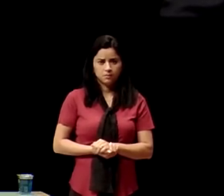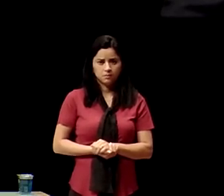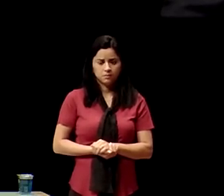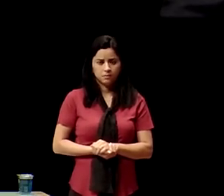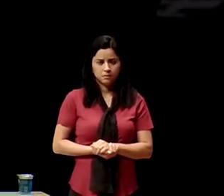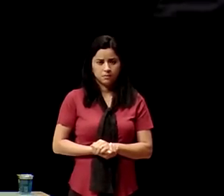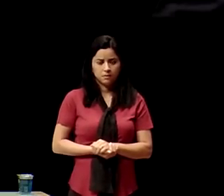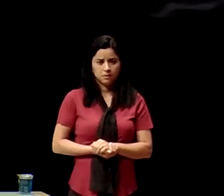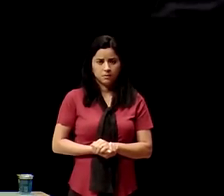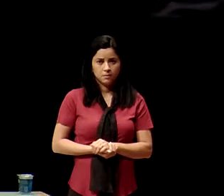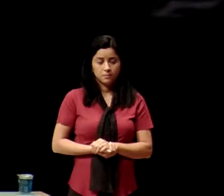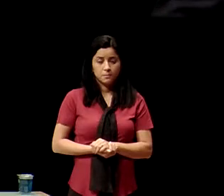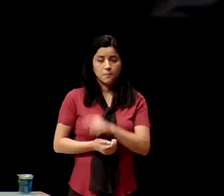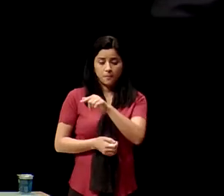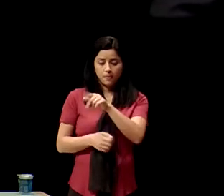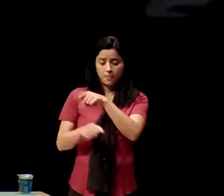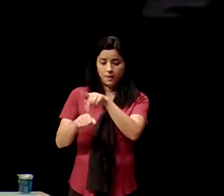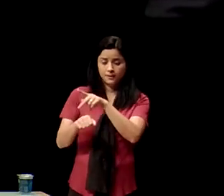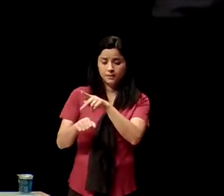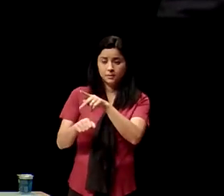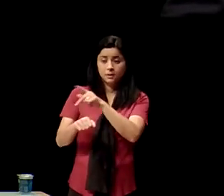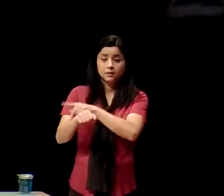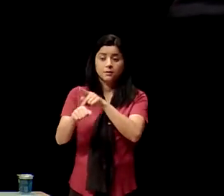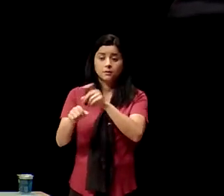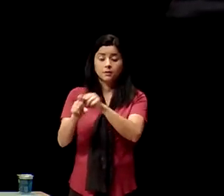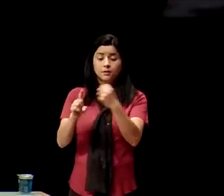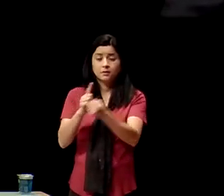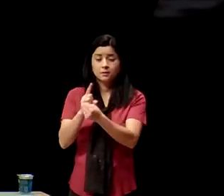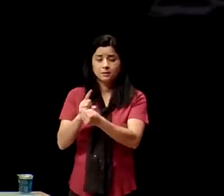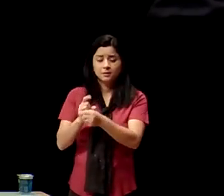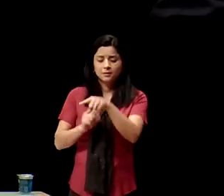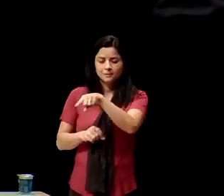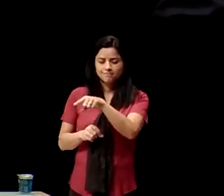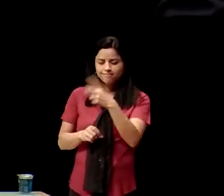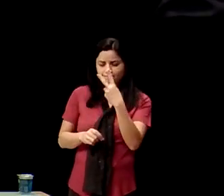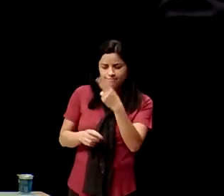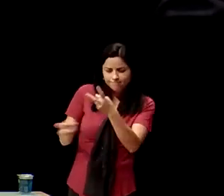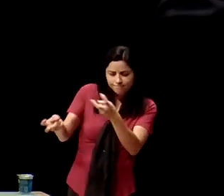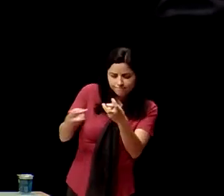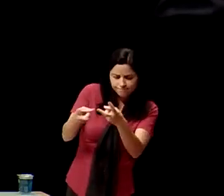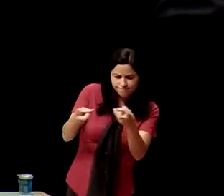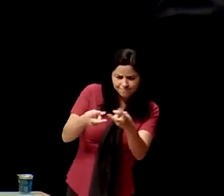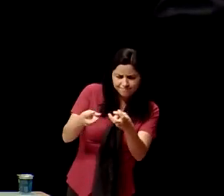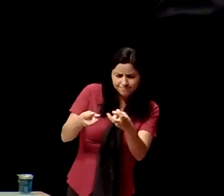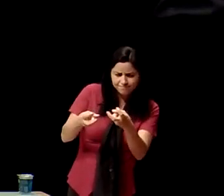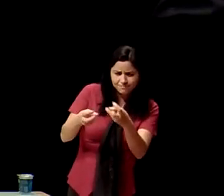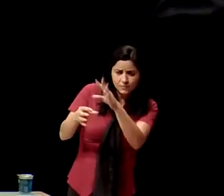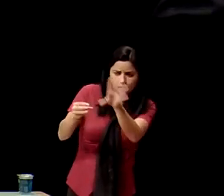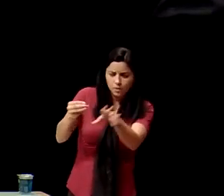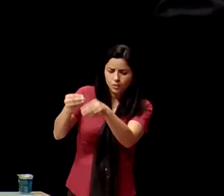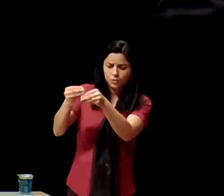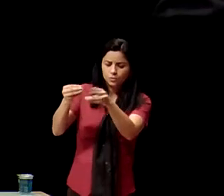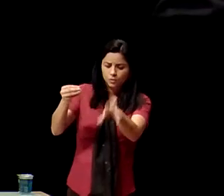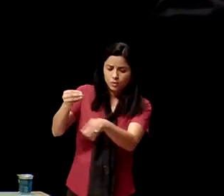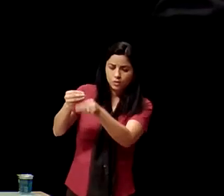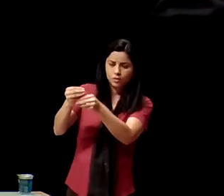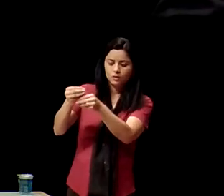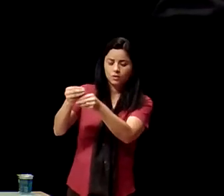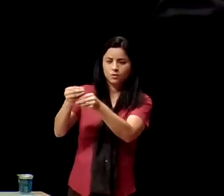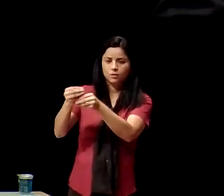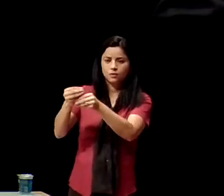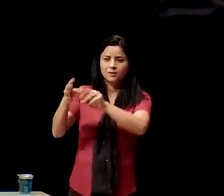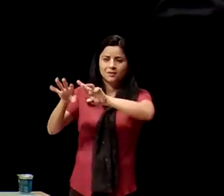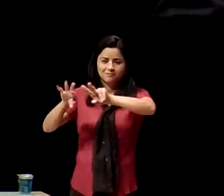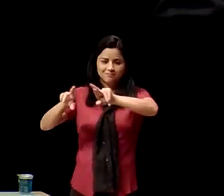and educational activities. A pedagogia social, ela tem sido usada como parte dessa multidisciplinaridade